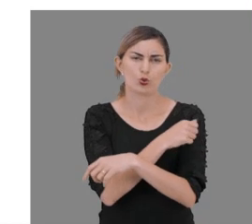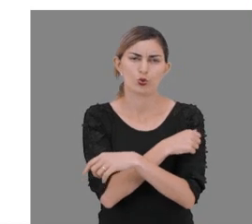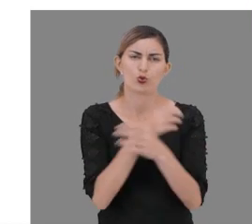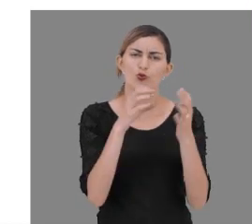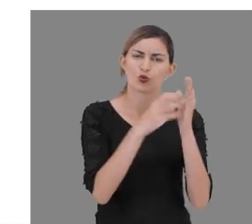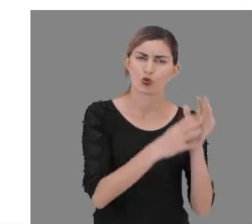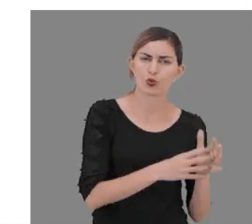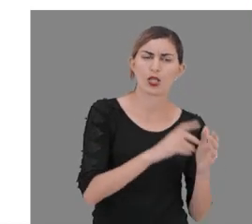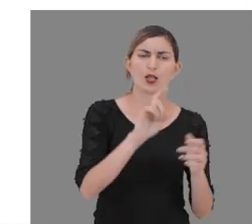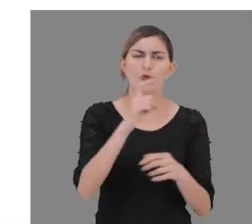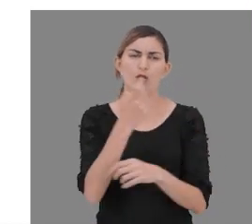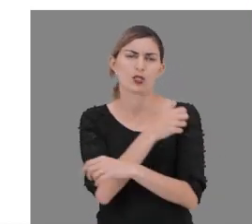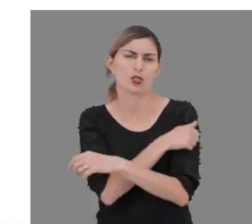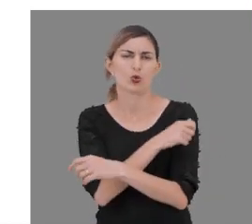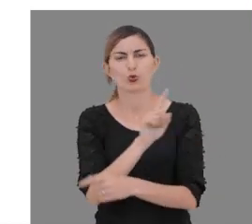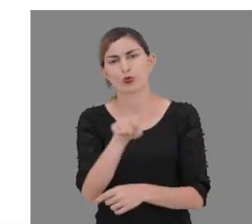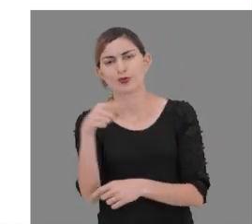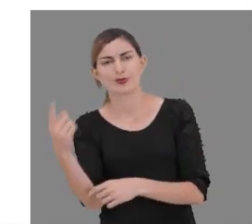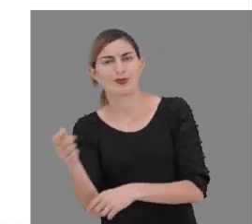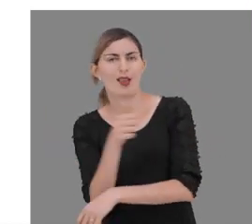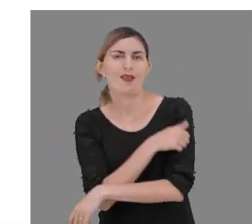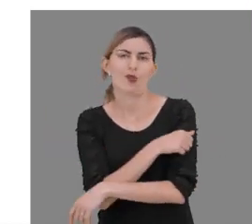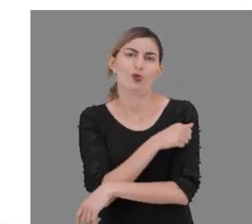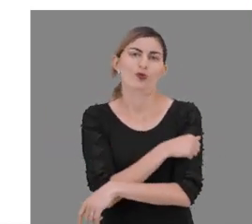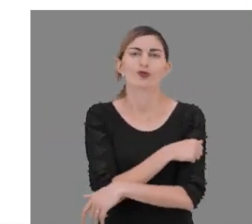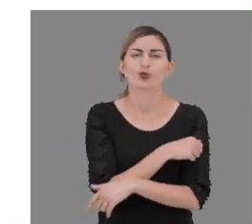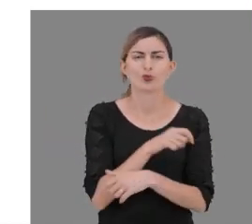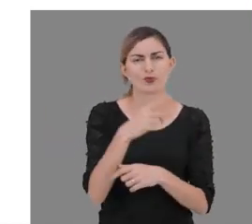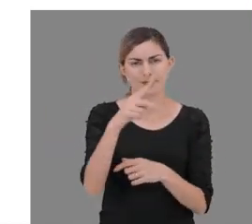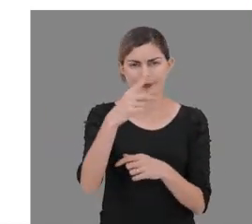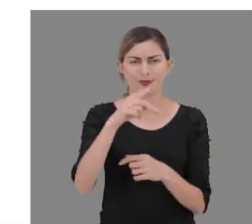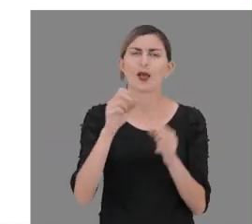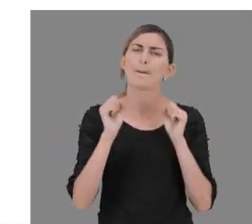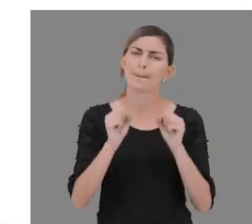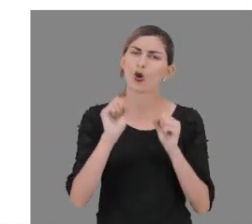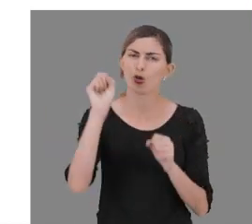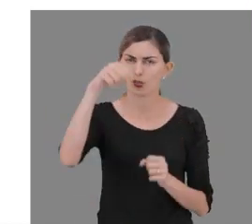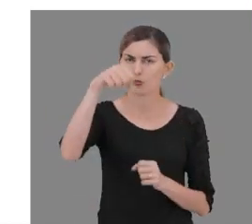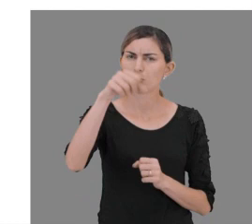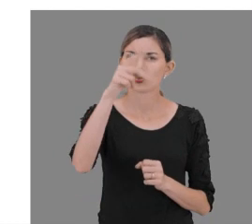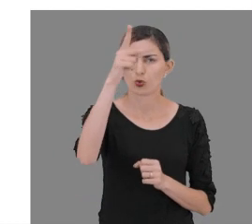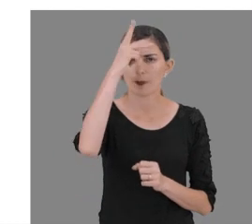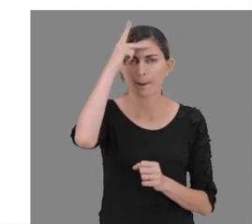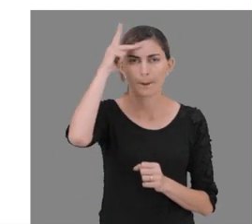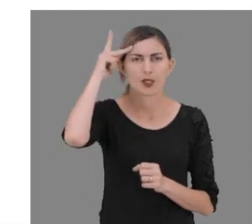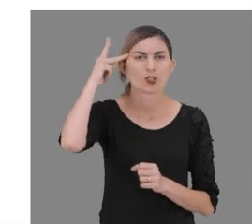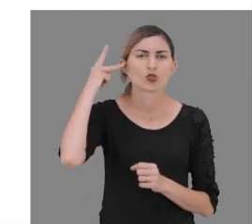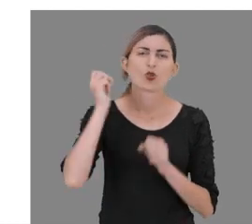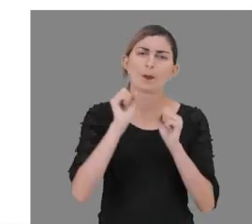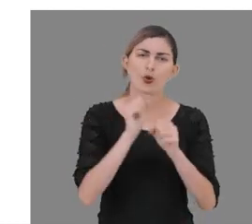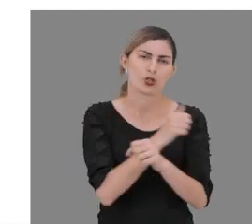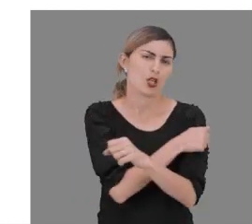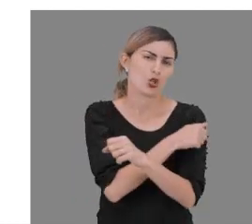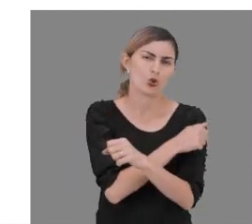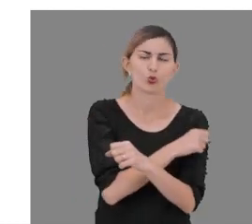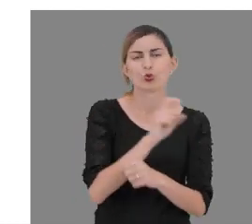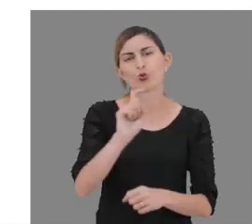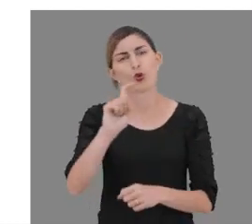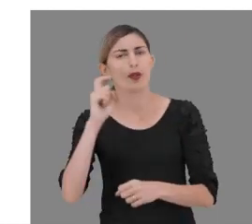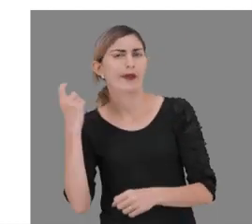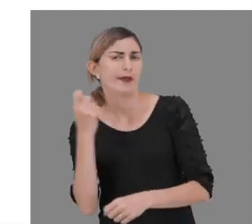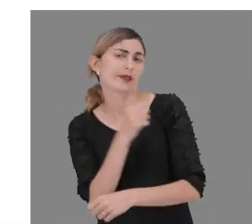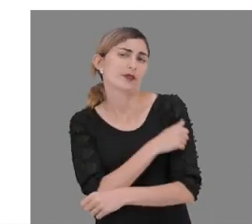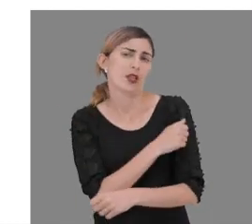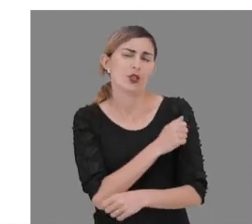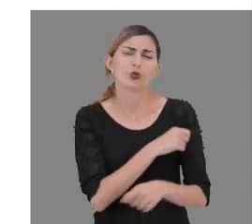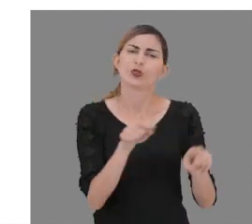ex-aluno e aluno. Nesse caso, nós poderemos sim ter uma pessoa que seja aluno